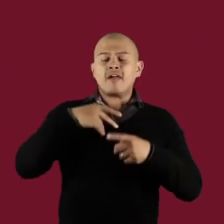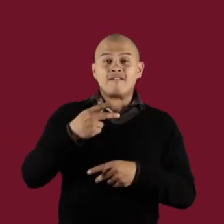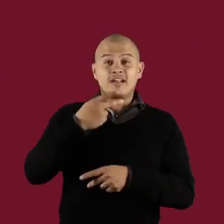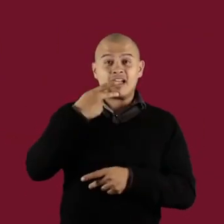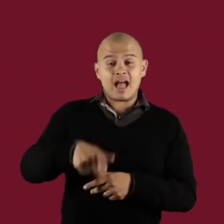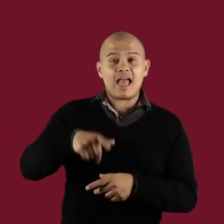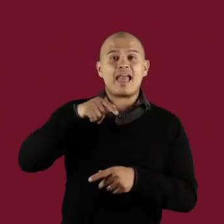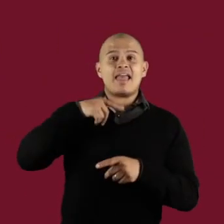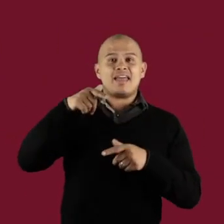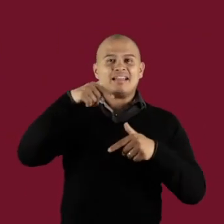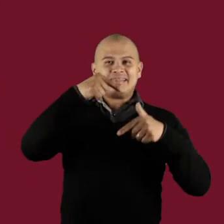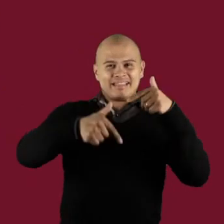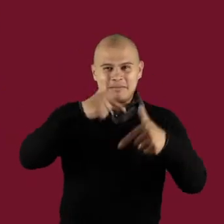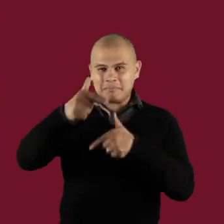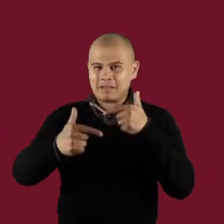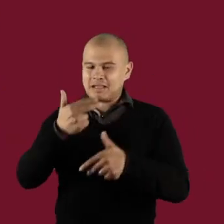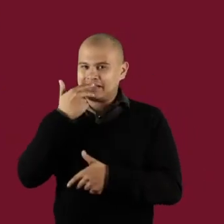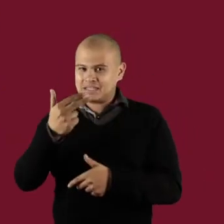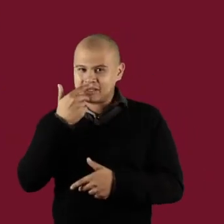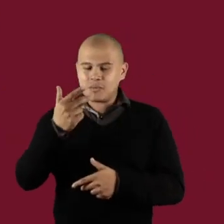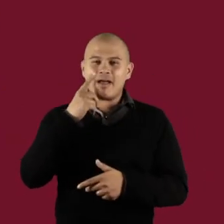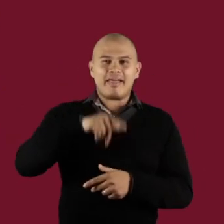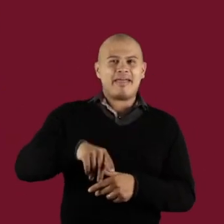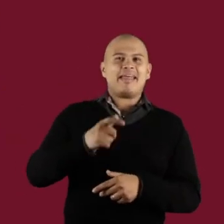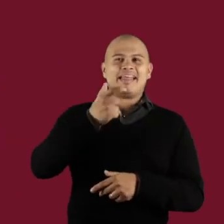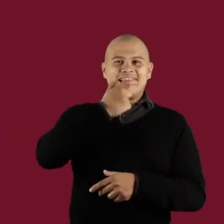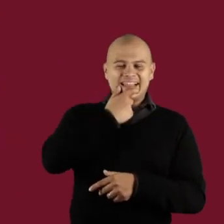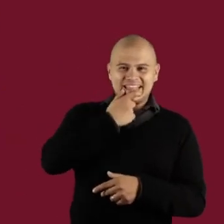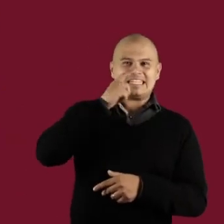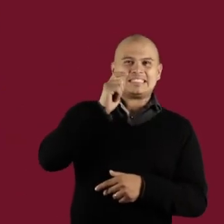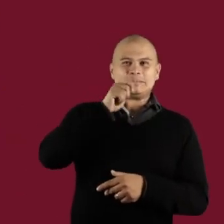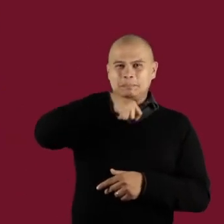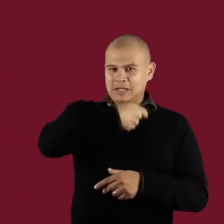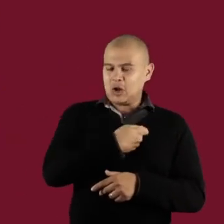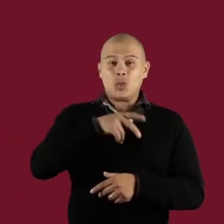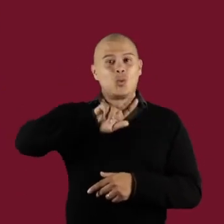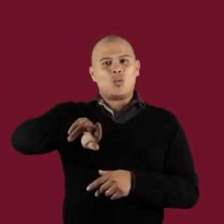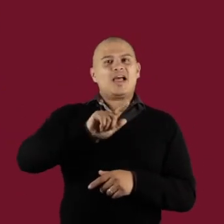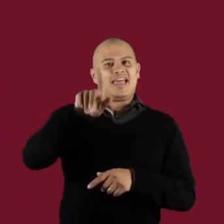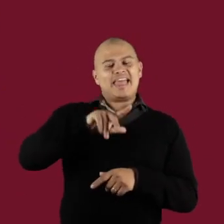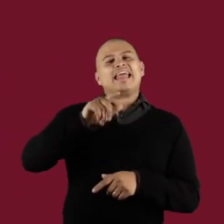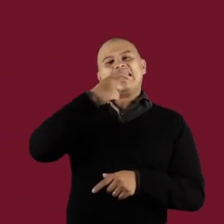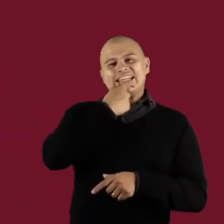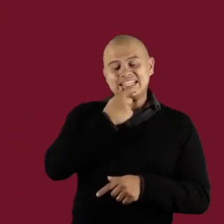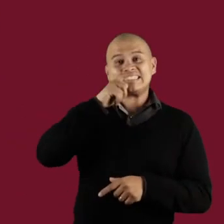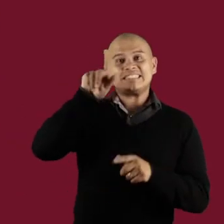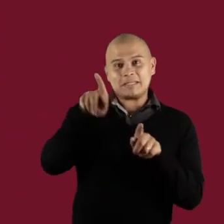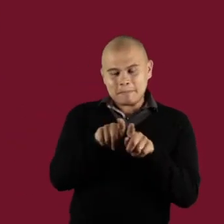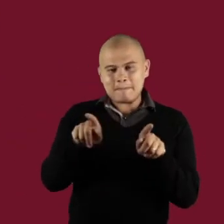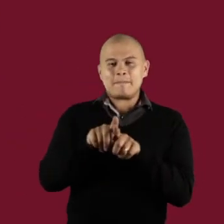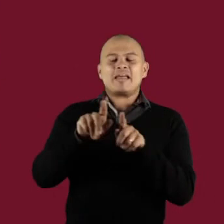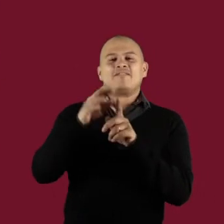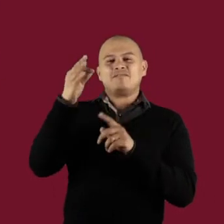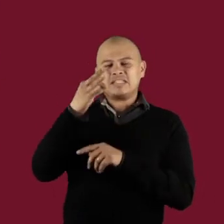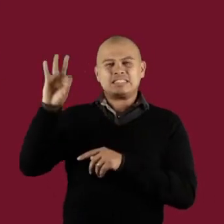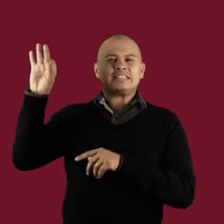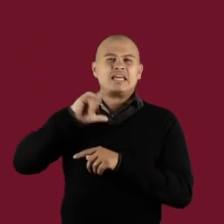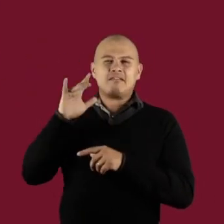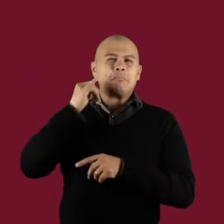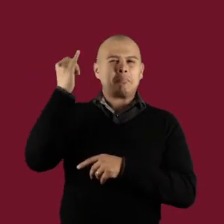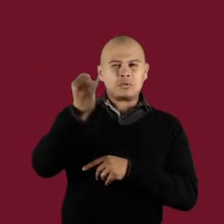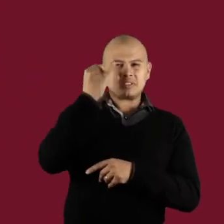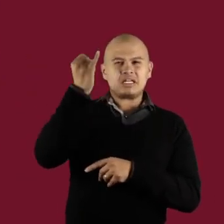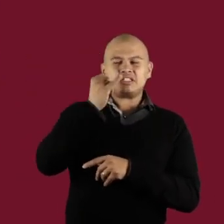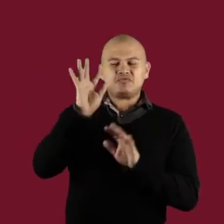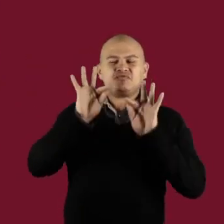trabalho. Não, é o inglês e o francês, que tinham uma relevância muito grande, né, no, no final da Segunda Guerra Mundial também. Não, é que o